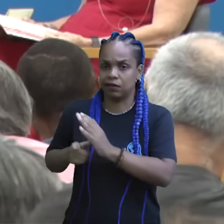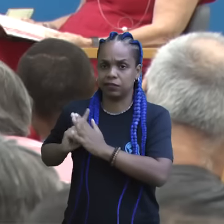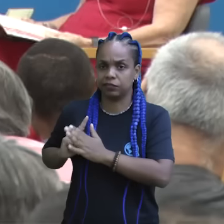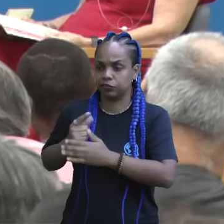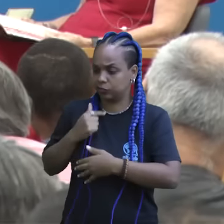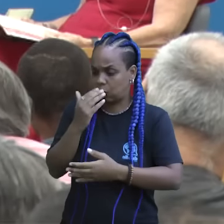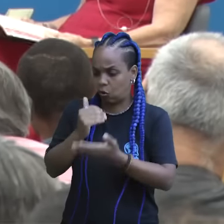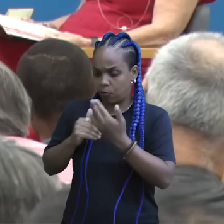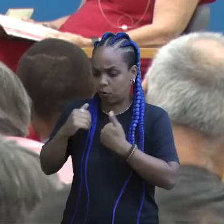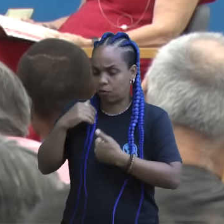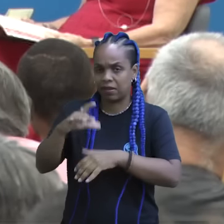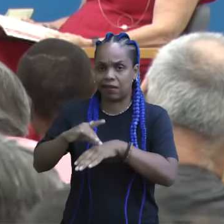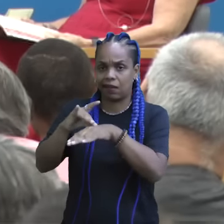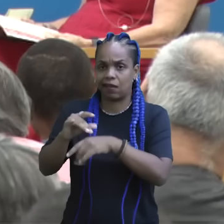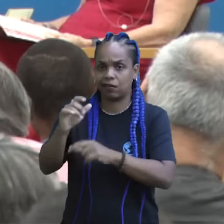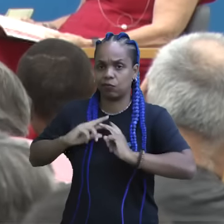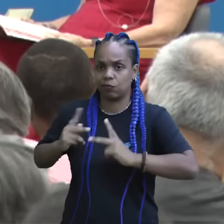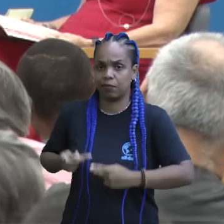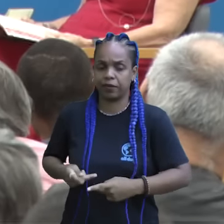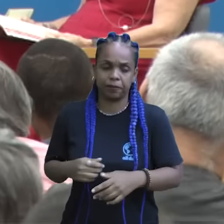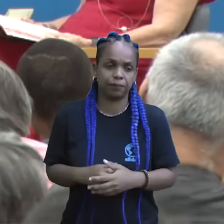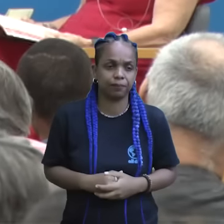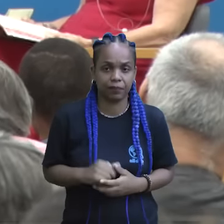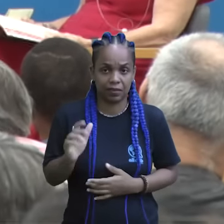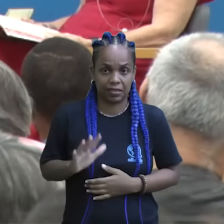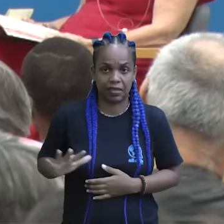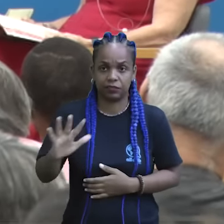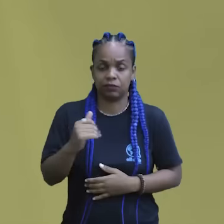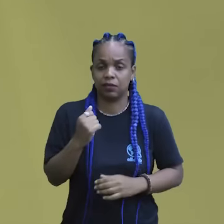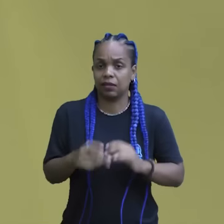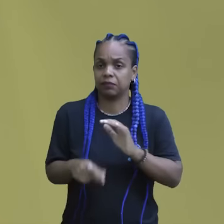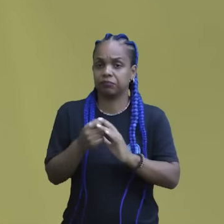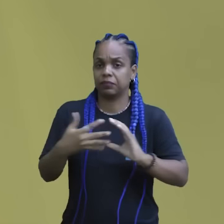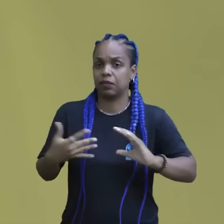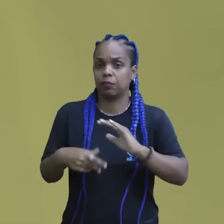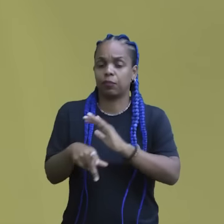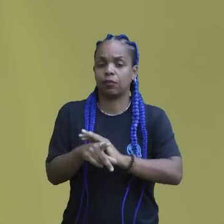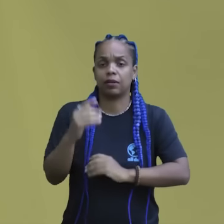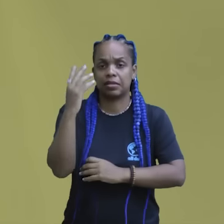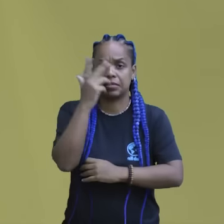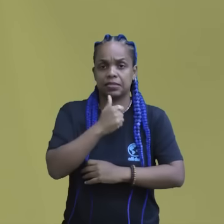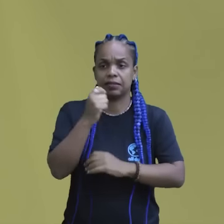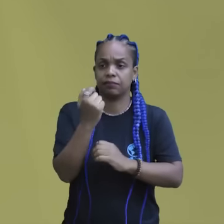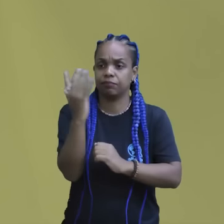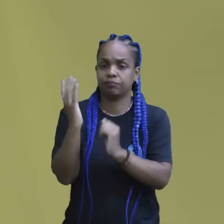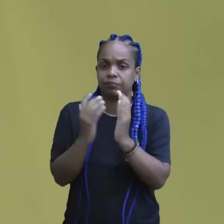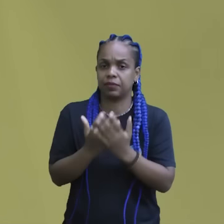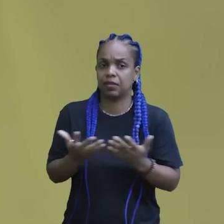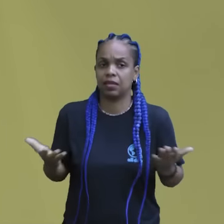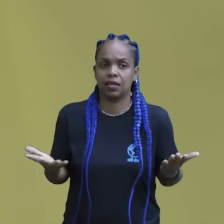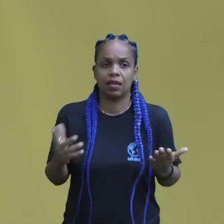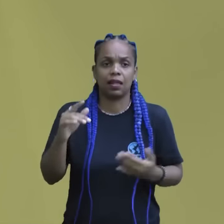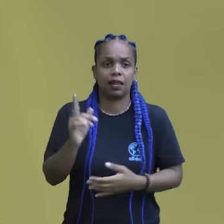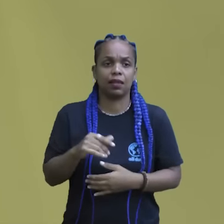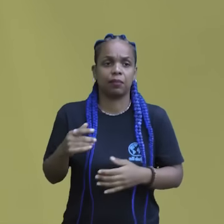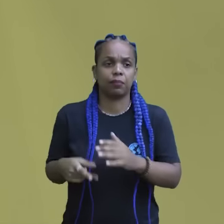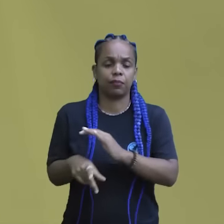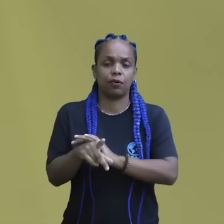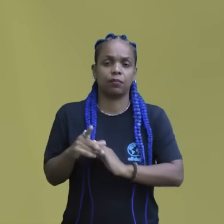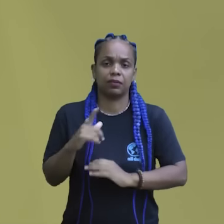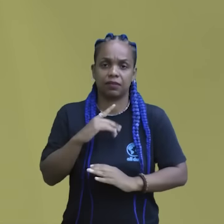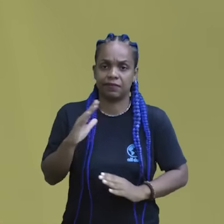singular que é a que cerca e limita a nossa cidade. Bastam os nomes da Bahia. Como não traduz bem a